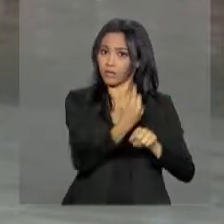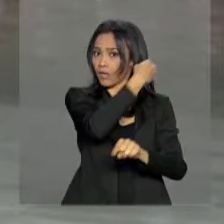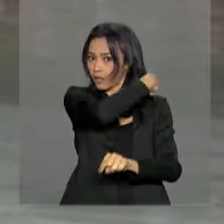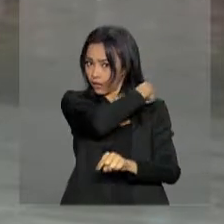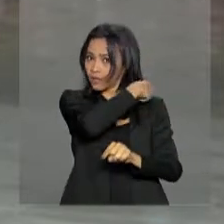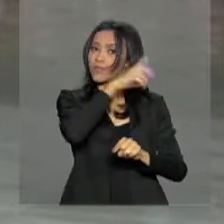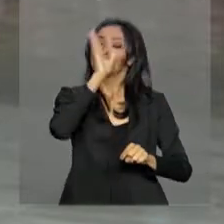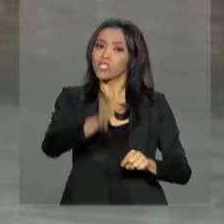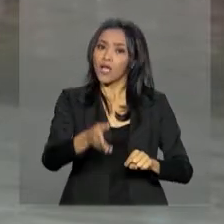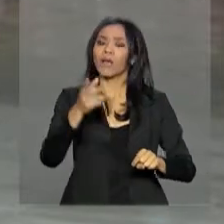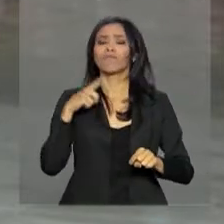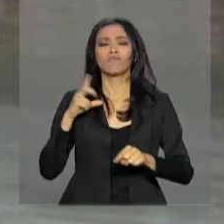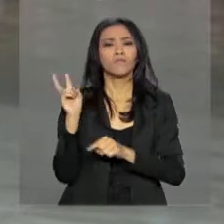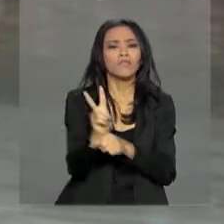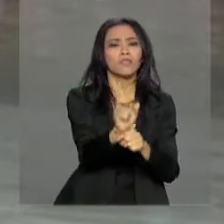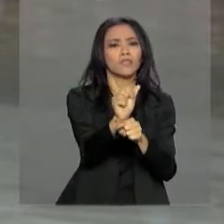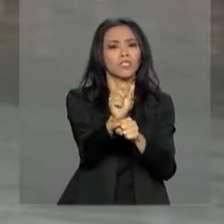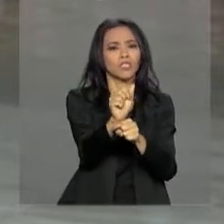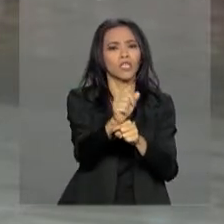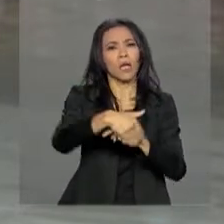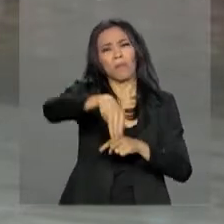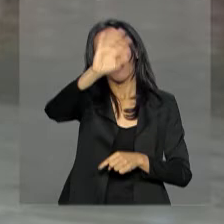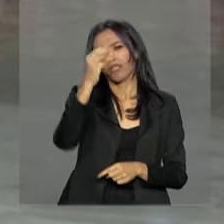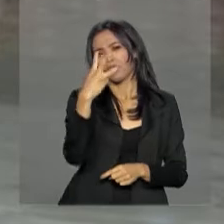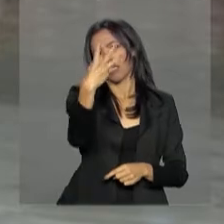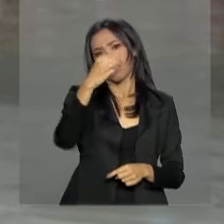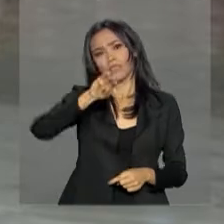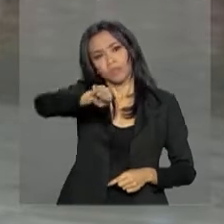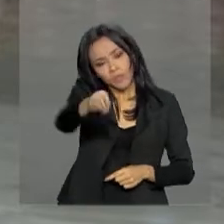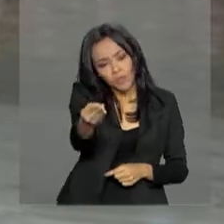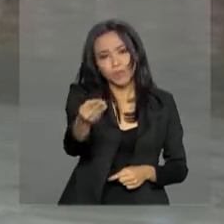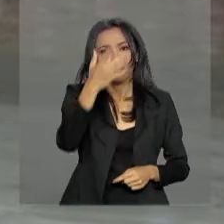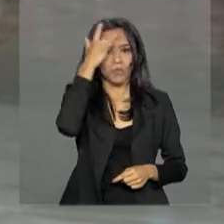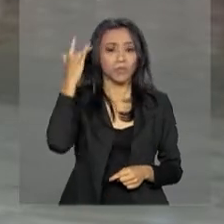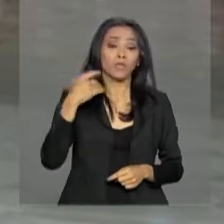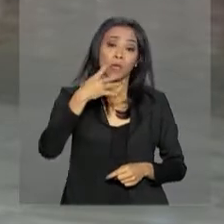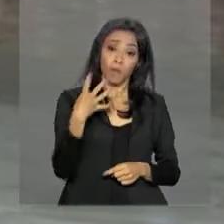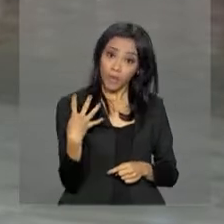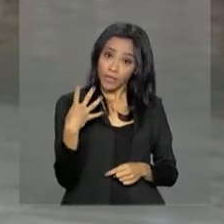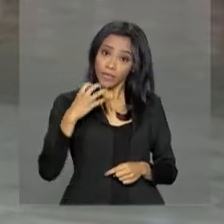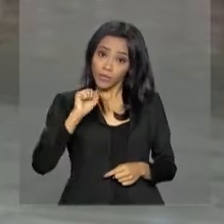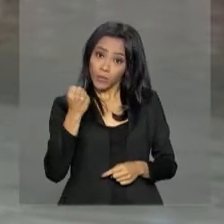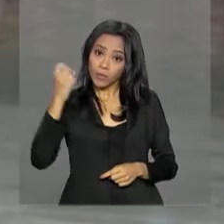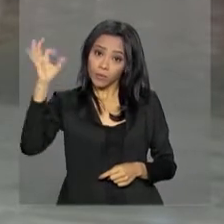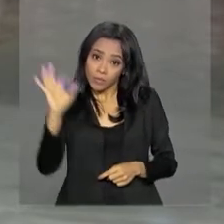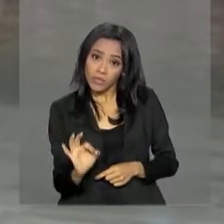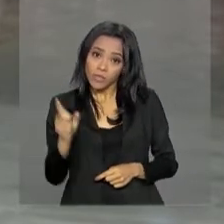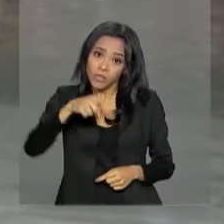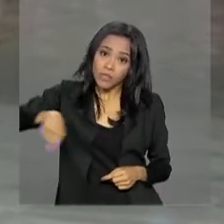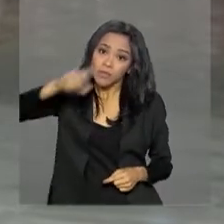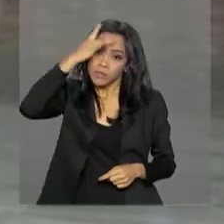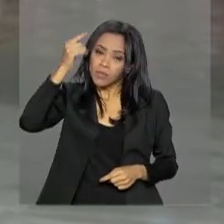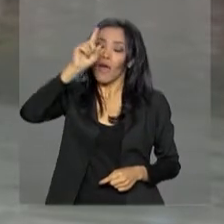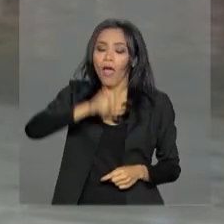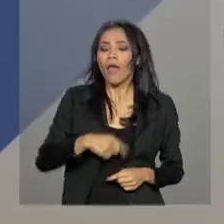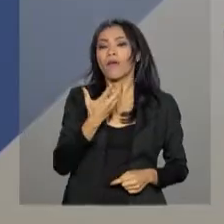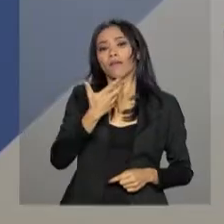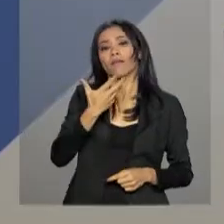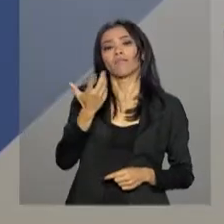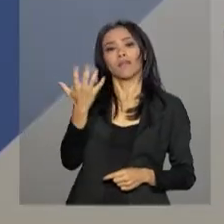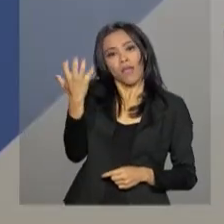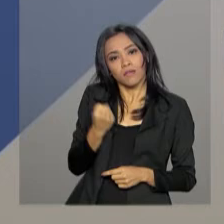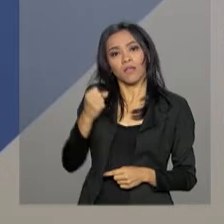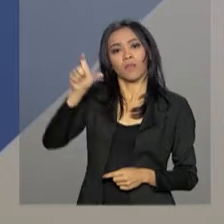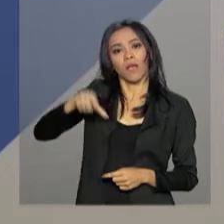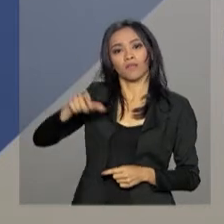microcrédito a mais de 3 milhões de pessoas, 48% delas beneficiárias do Bolsa Família. O